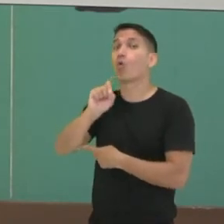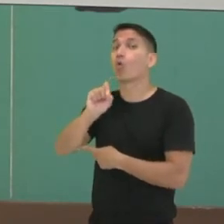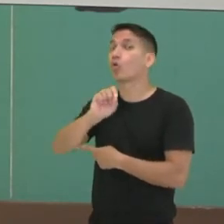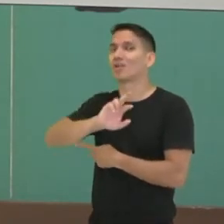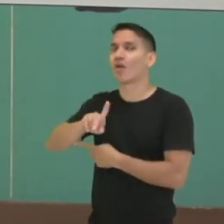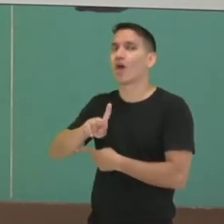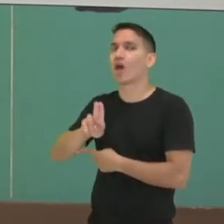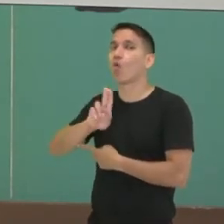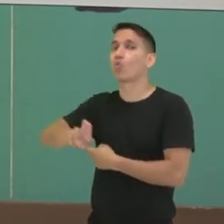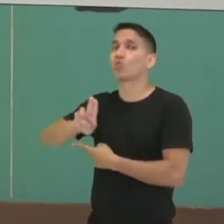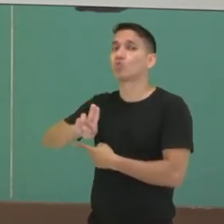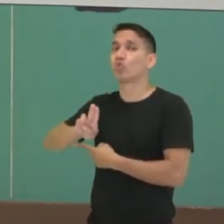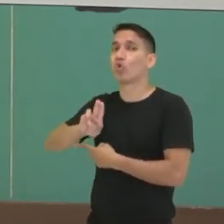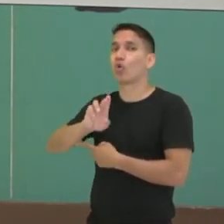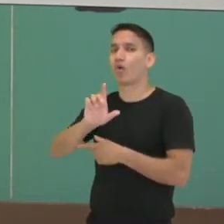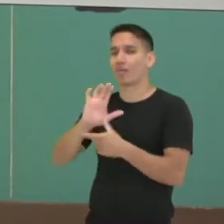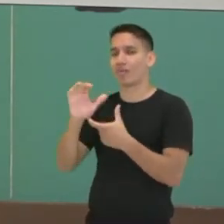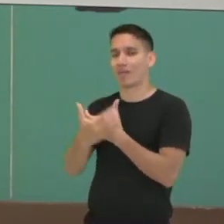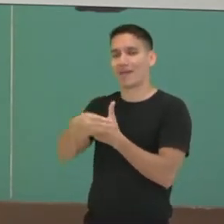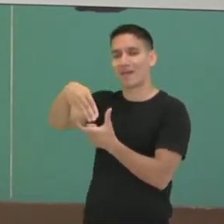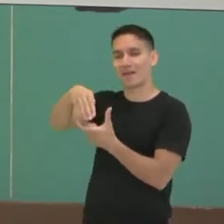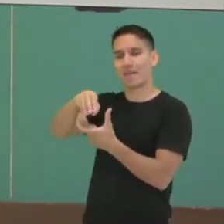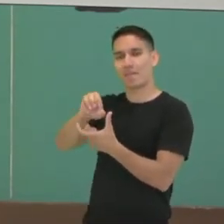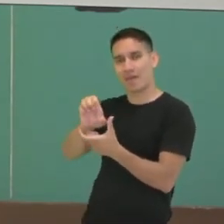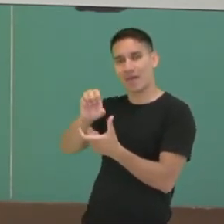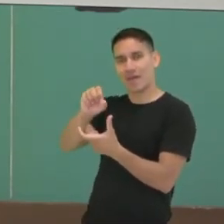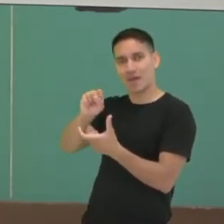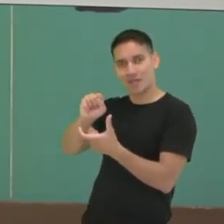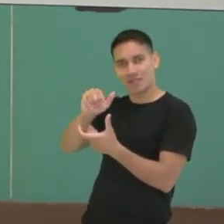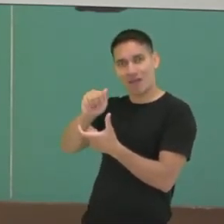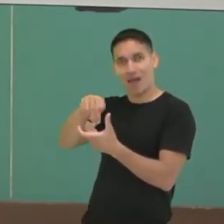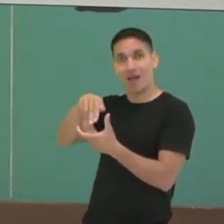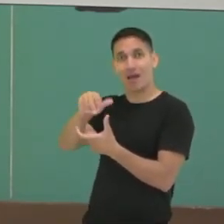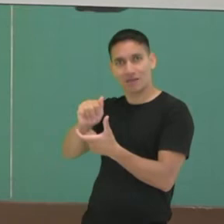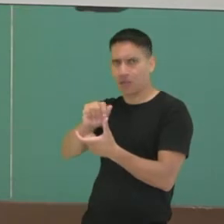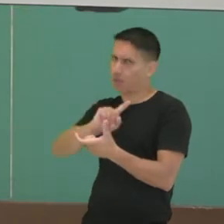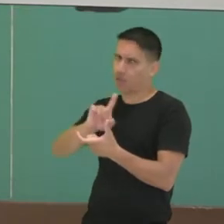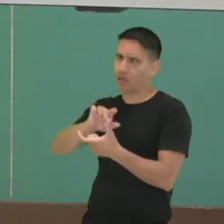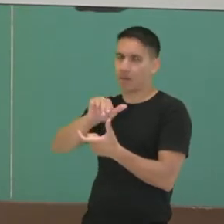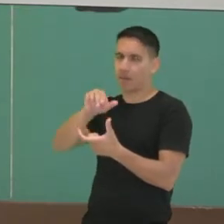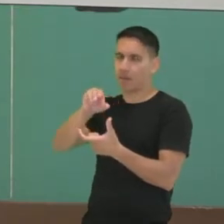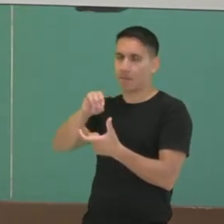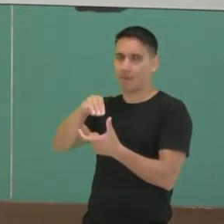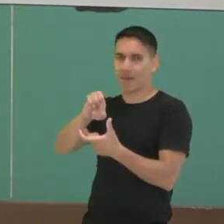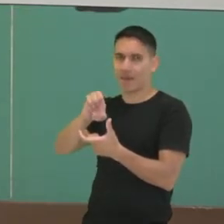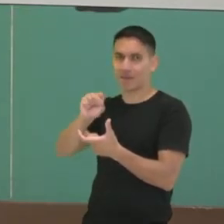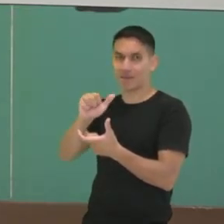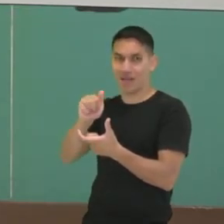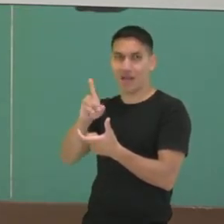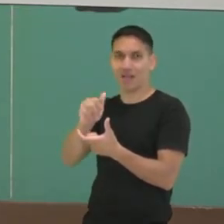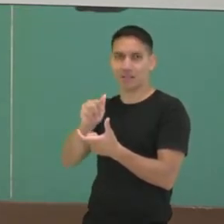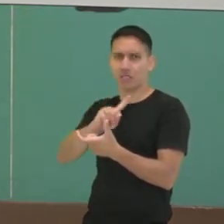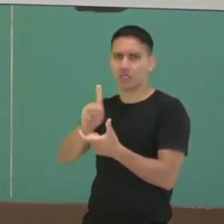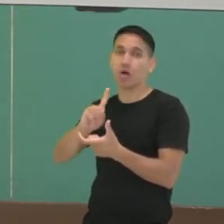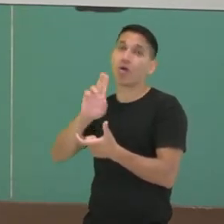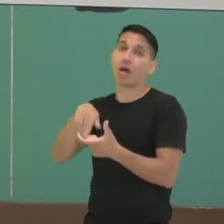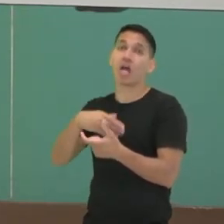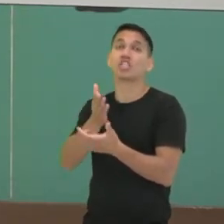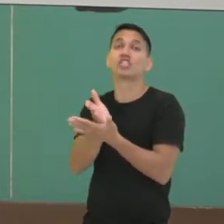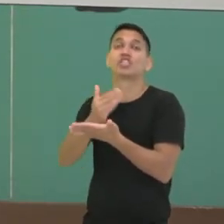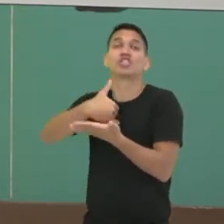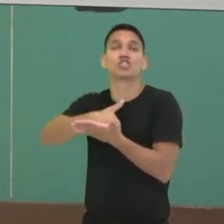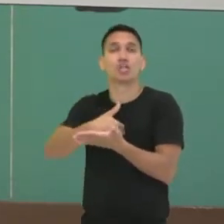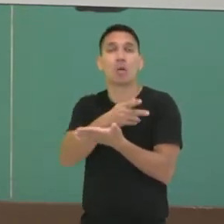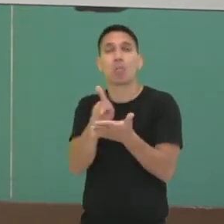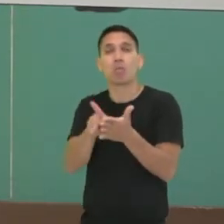palavra mesada, ele usou semanada. Então, provavelmente, ele dividiu a mesada em 4 semanas, né? Um mês tem 4 semanas, e aí